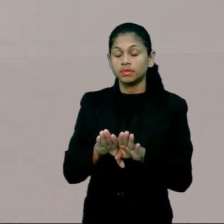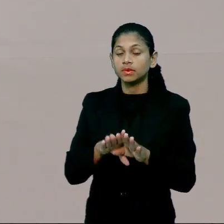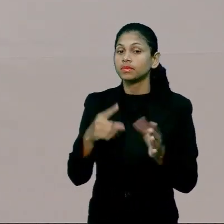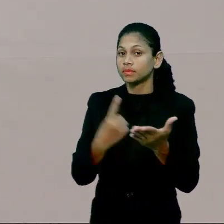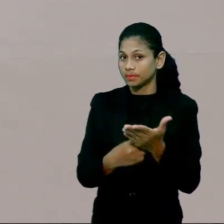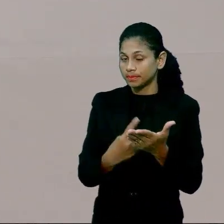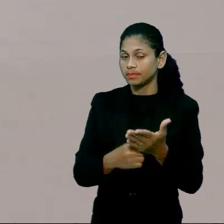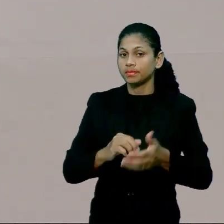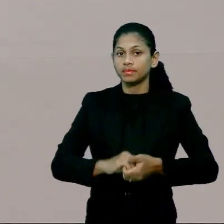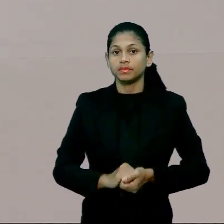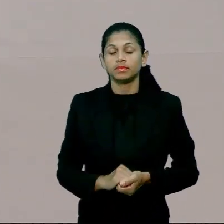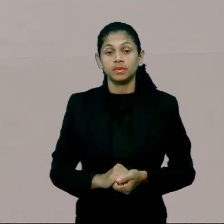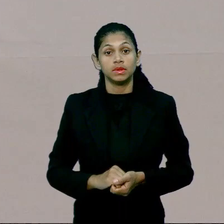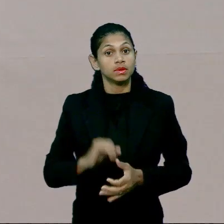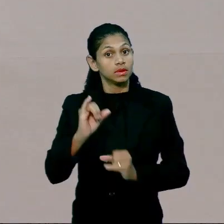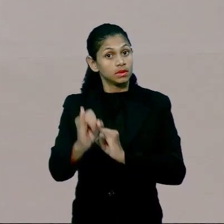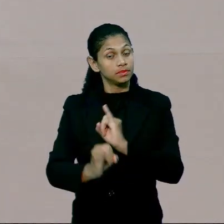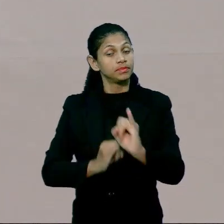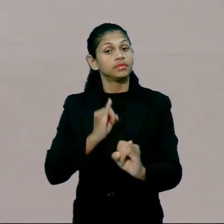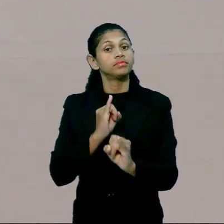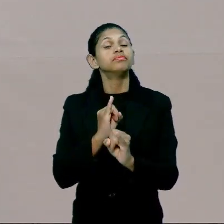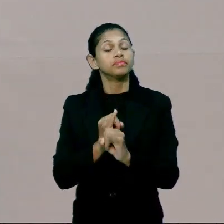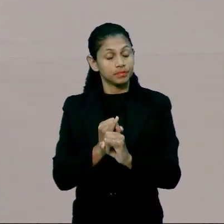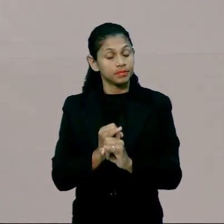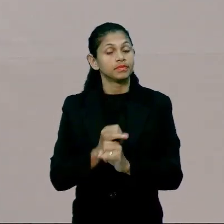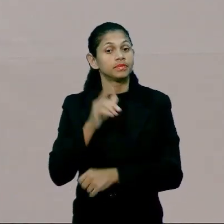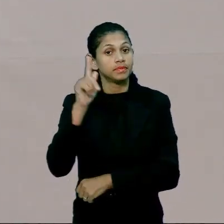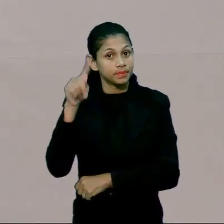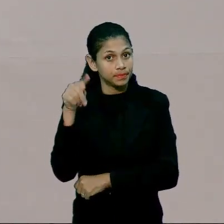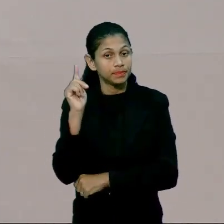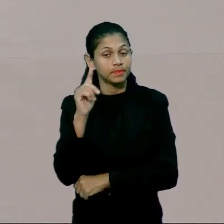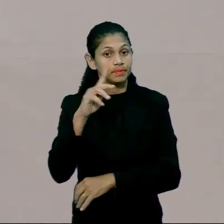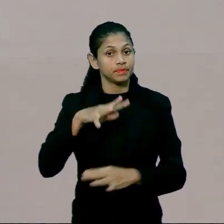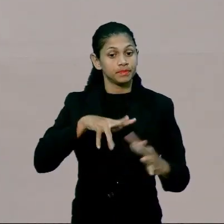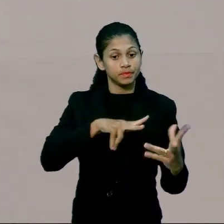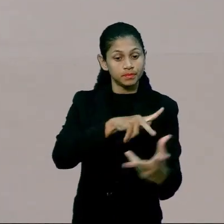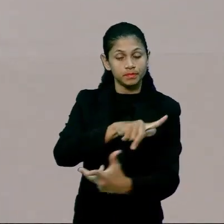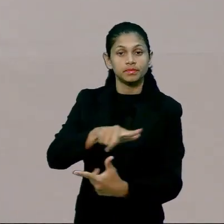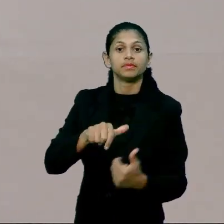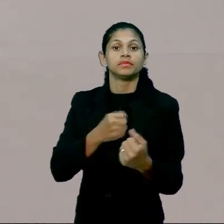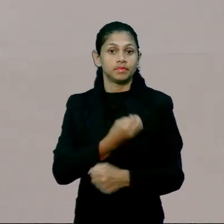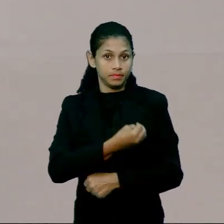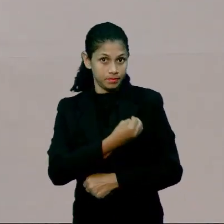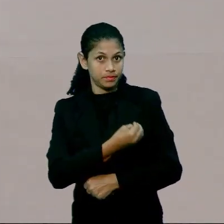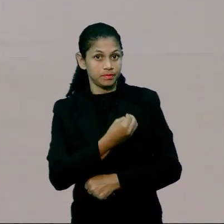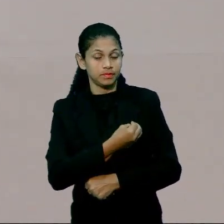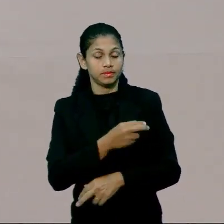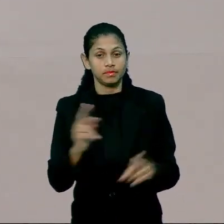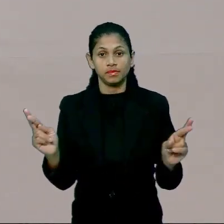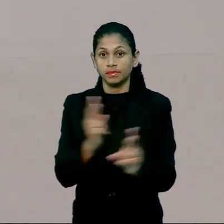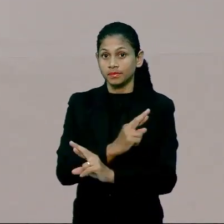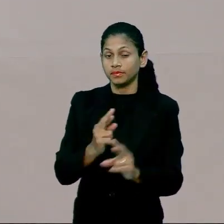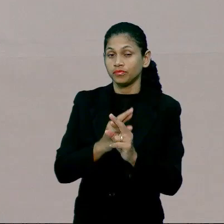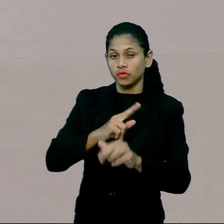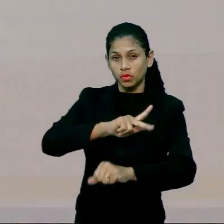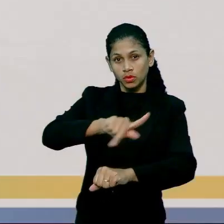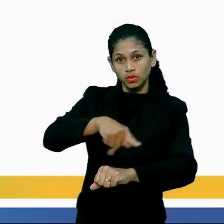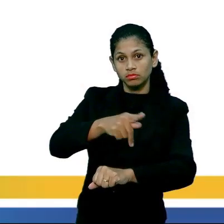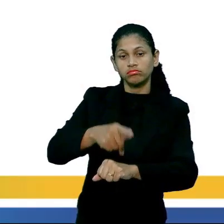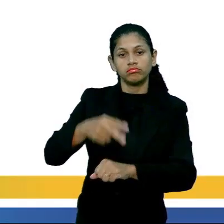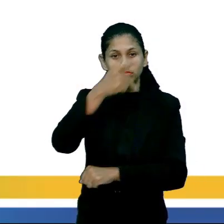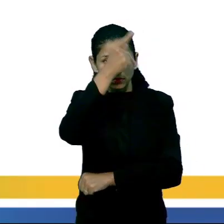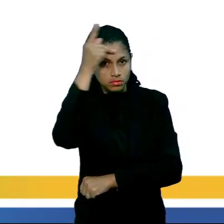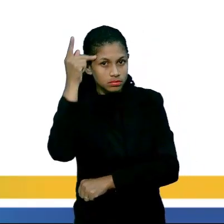da globalização, ok? Por conta dessa união entre as pessoas, entre vários países, em um mesmo